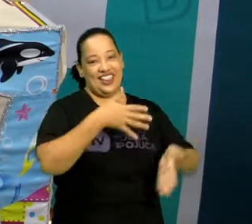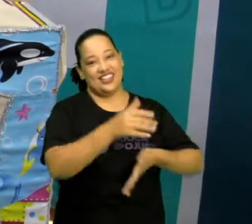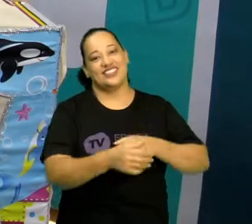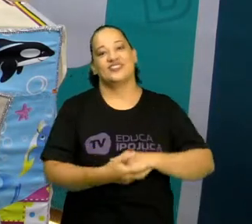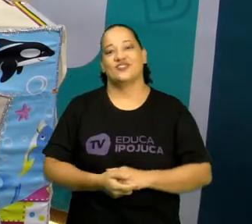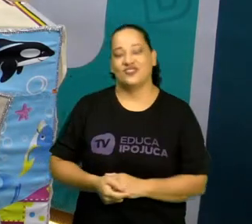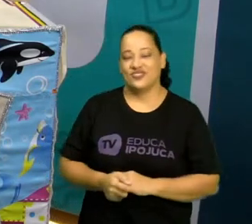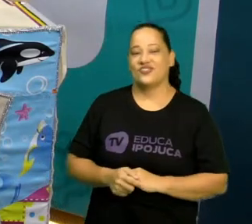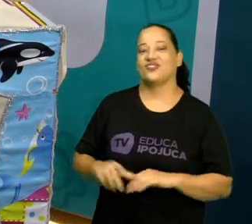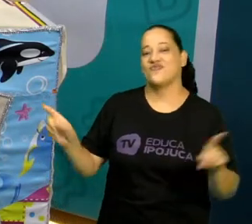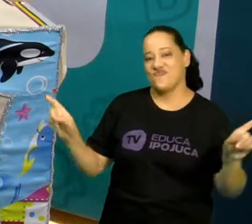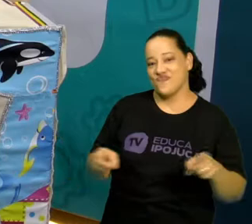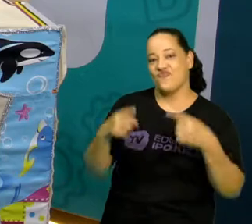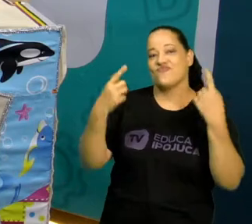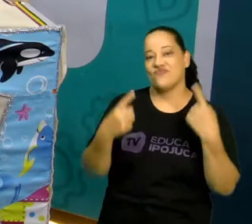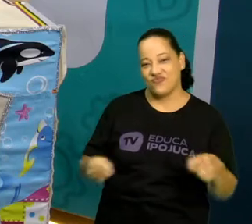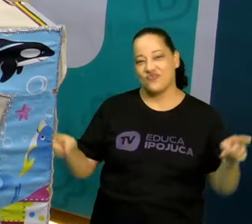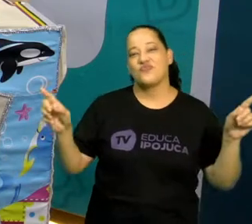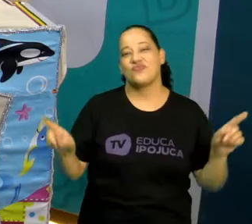Vamos!